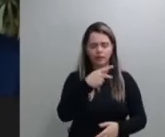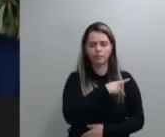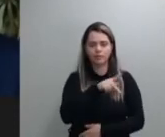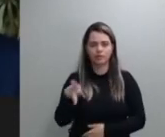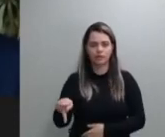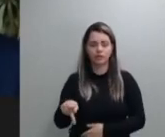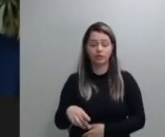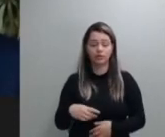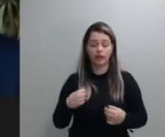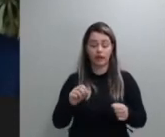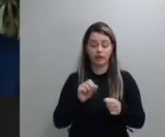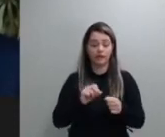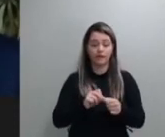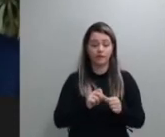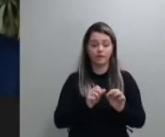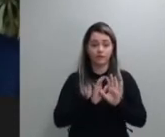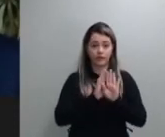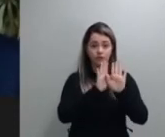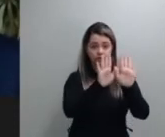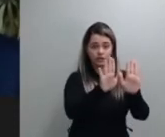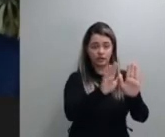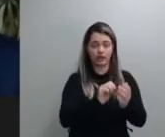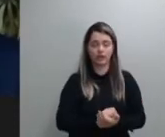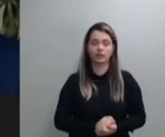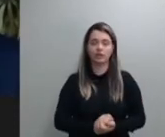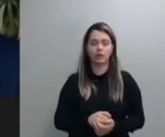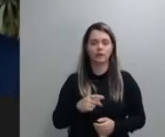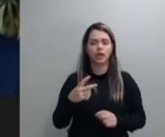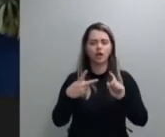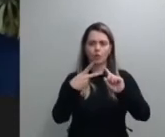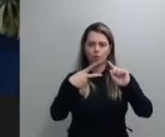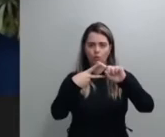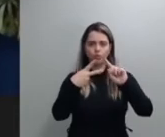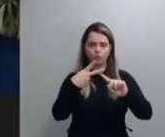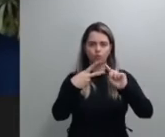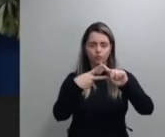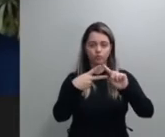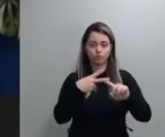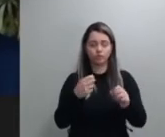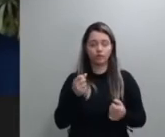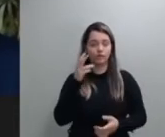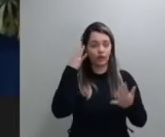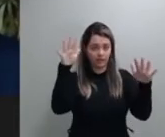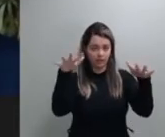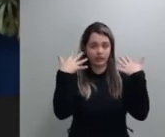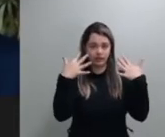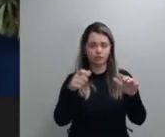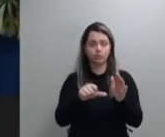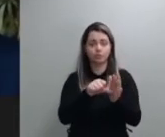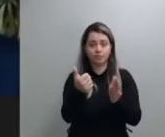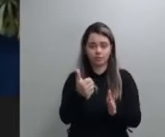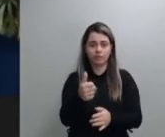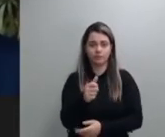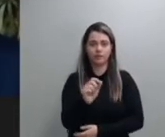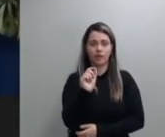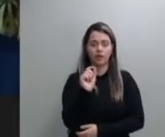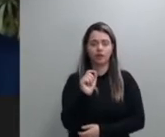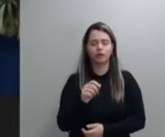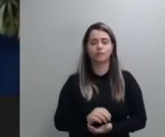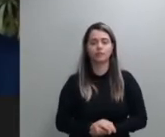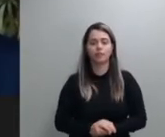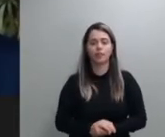o item já estava destacado mas eu penso que são dois aspectos aqui que eu gostaria de chamar a atenção o primeiro deles o ministro Coquina já